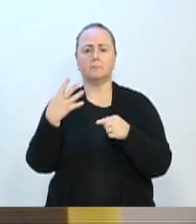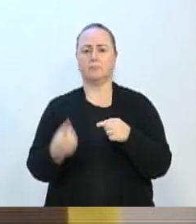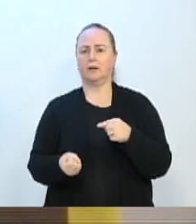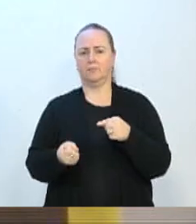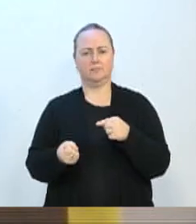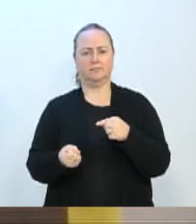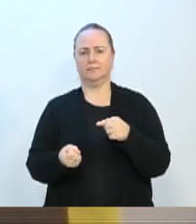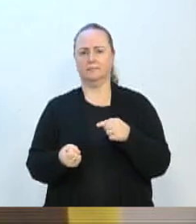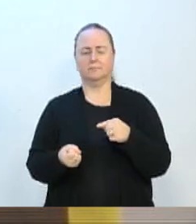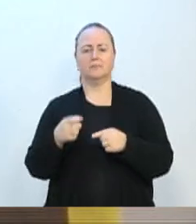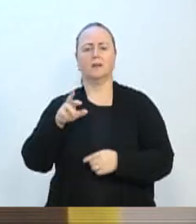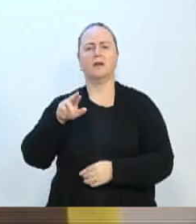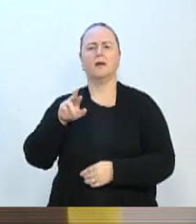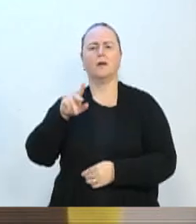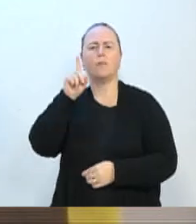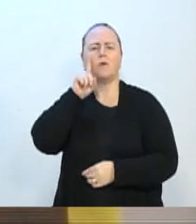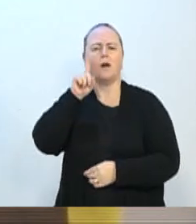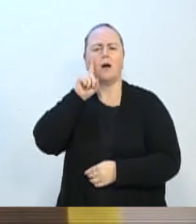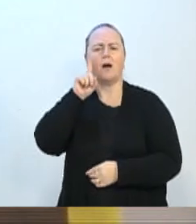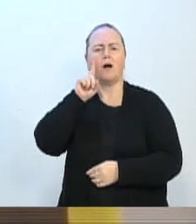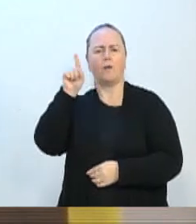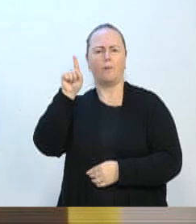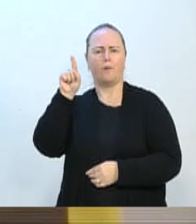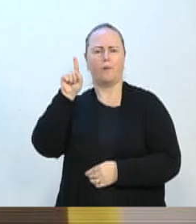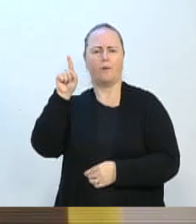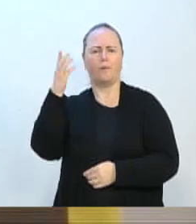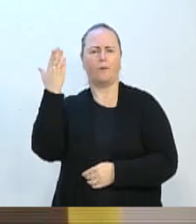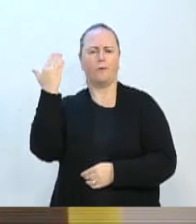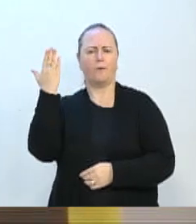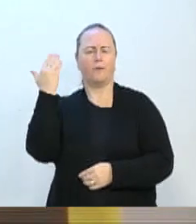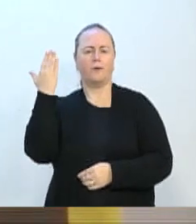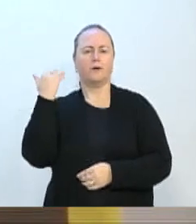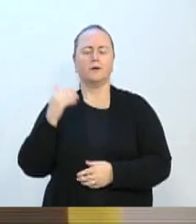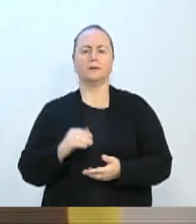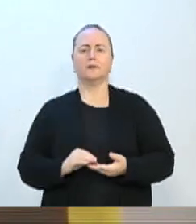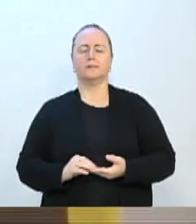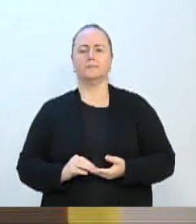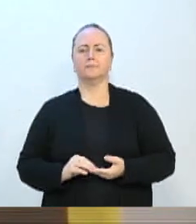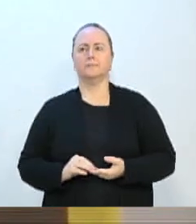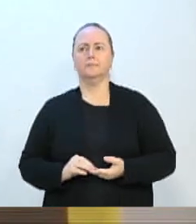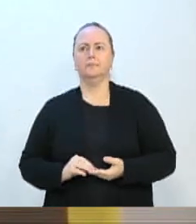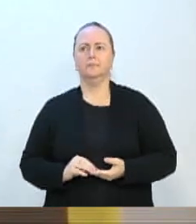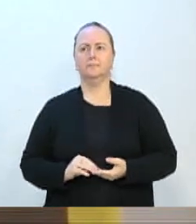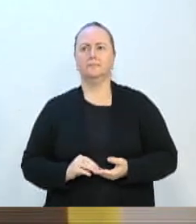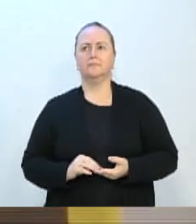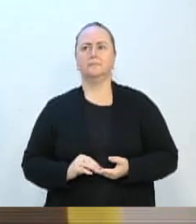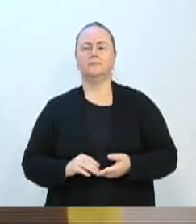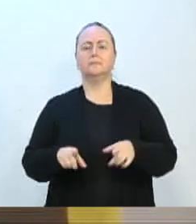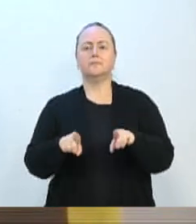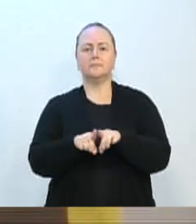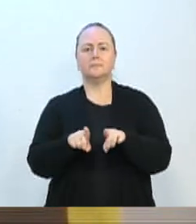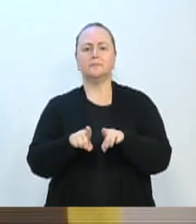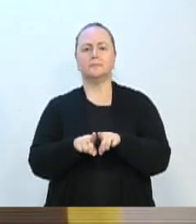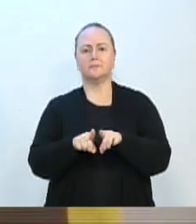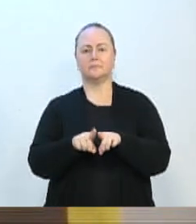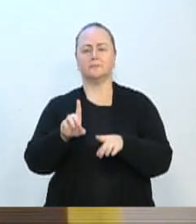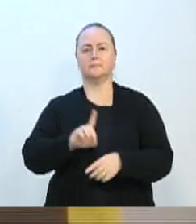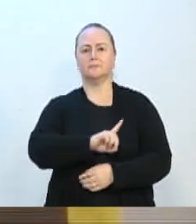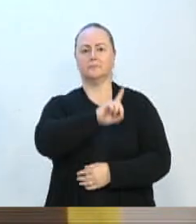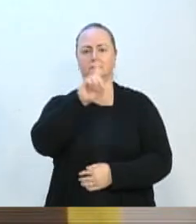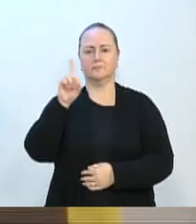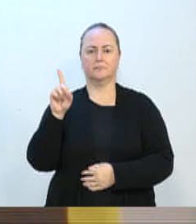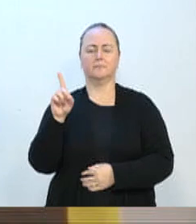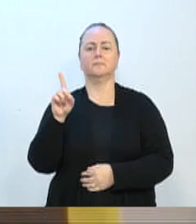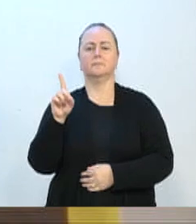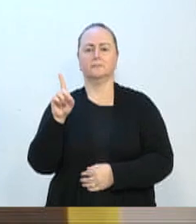lá nos Estados Unidos também tempos atrás inclusive Temos visto chamados para manifestação em pleno Dia de Finados